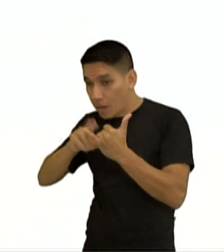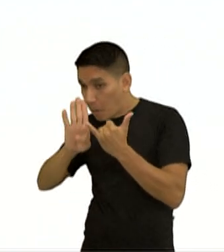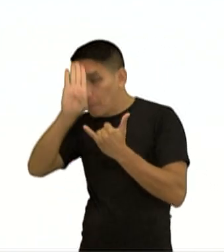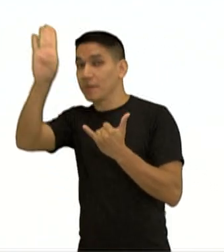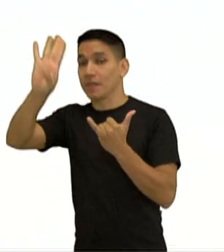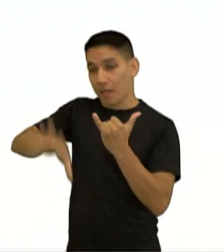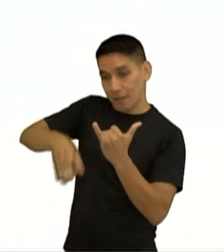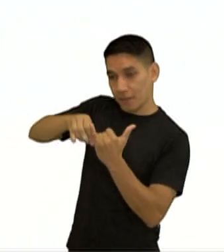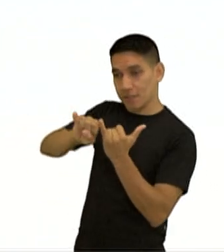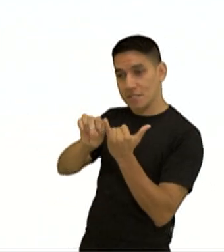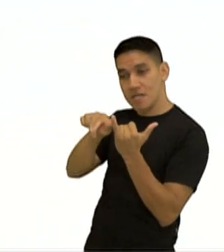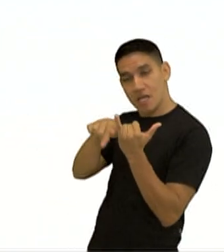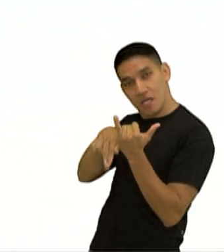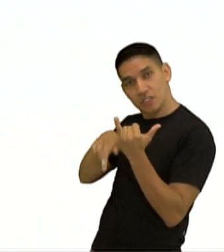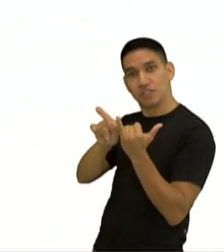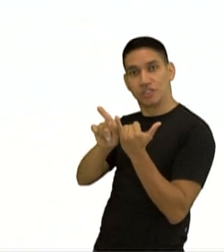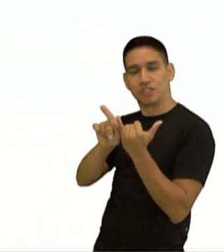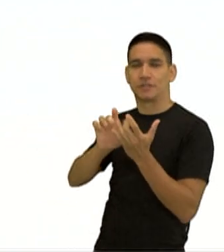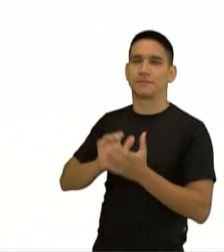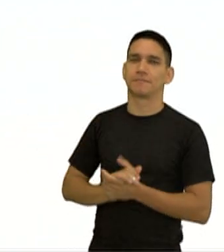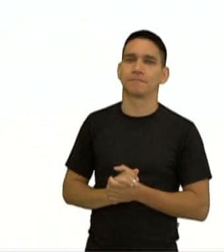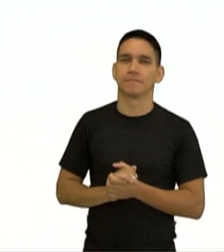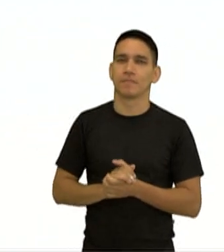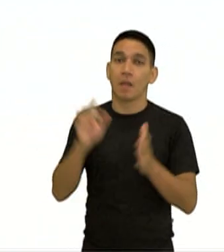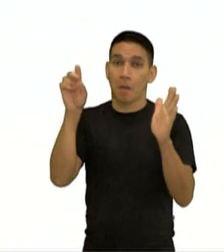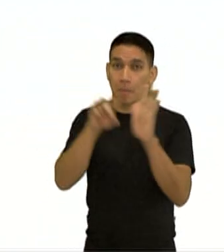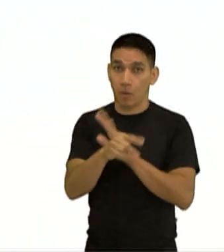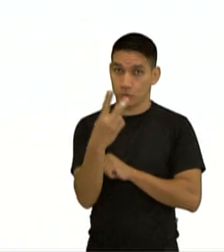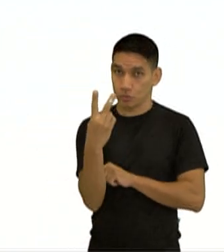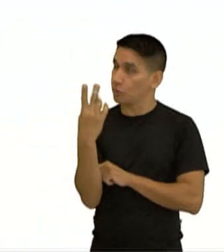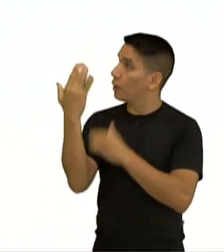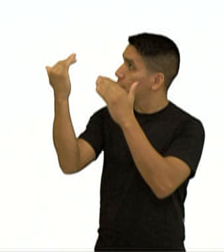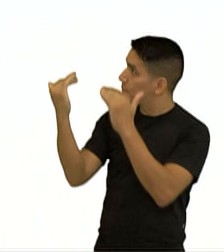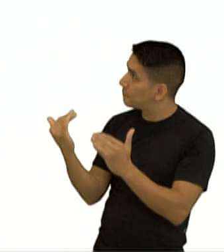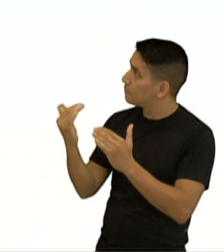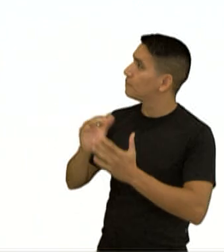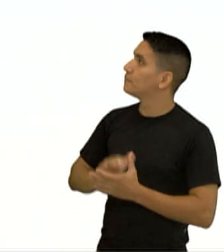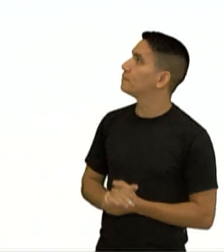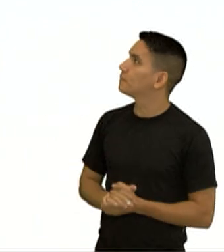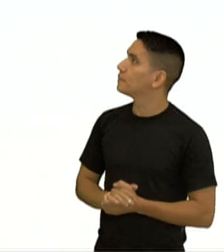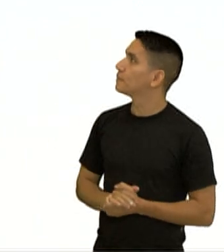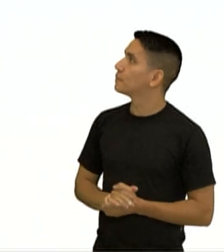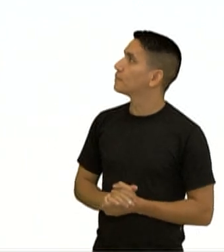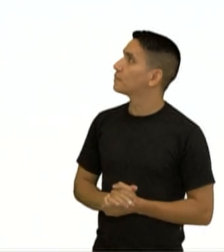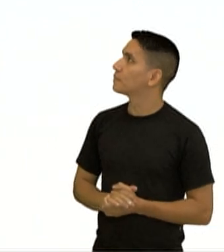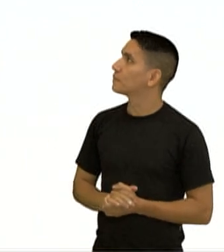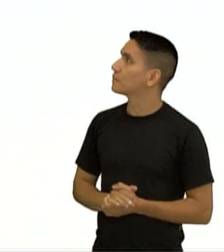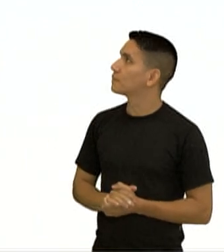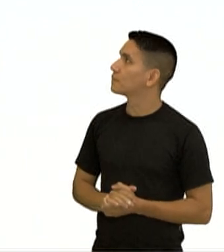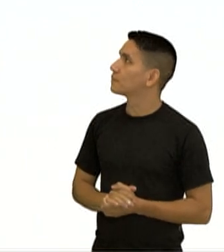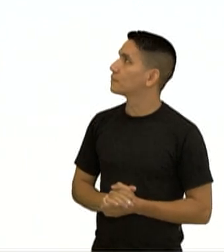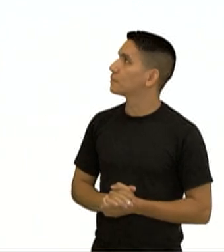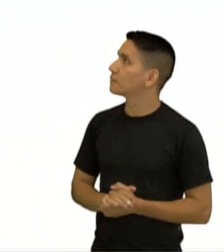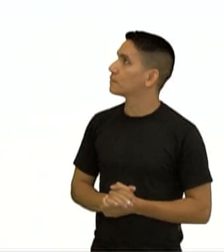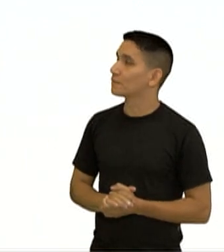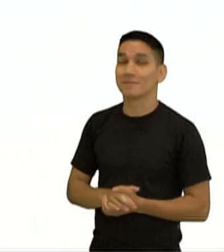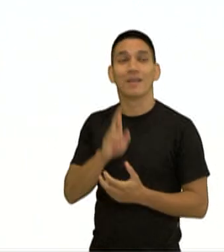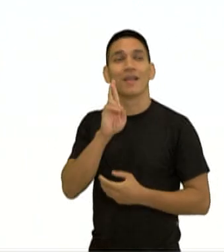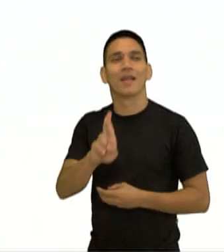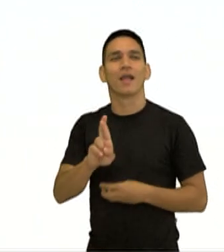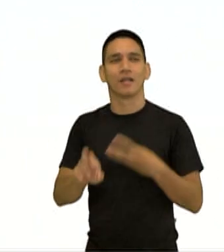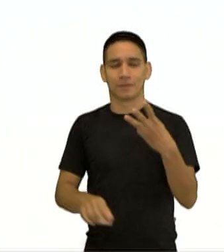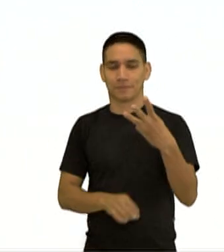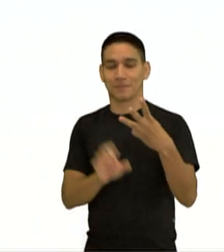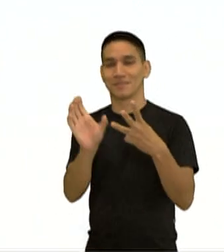do ing. I'm studying. E na nossa segunda pergunta, can you drive? No, I'm not. My father is